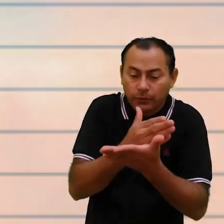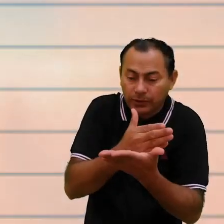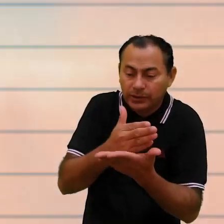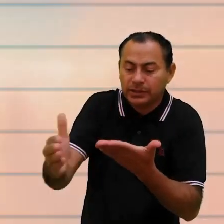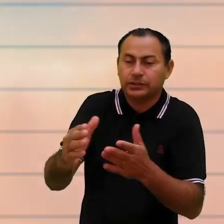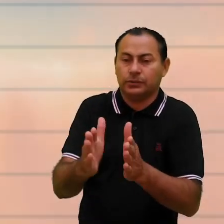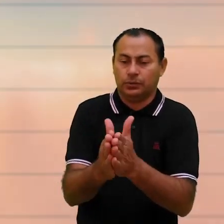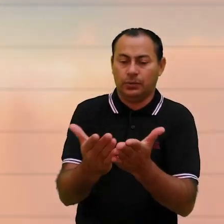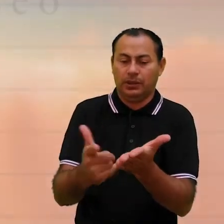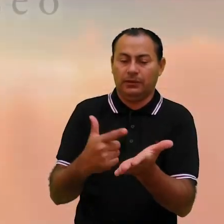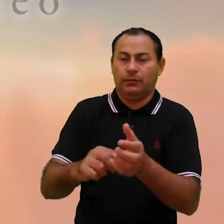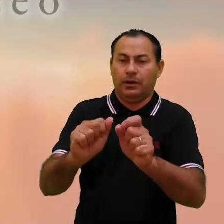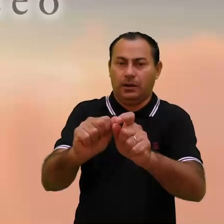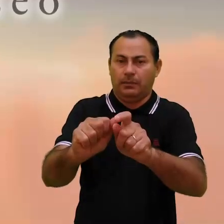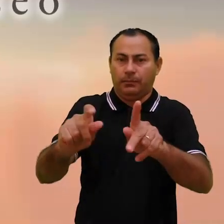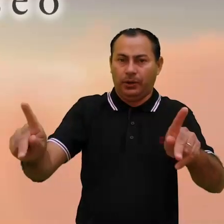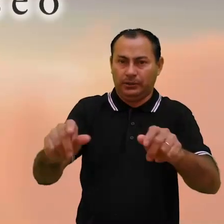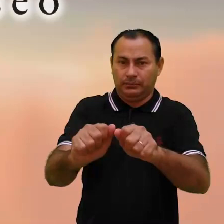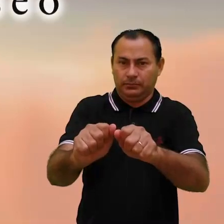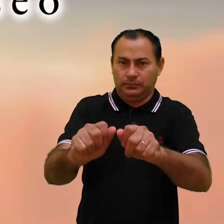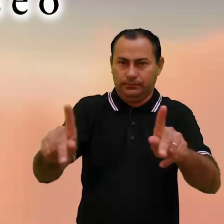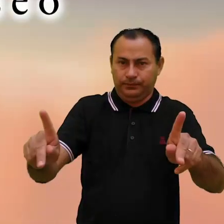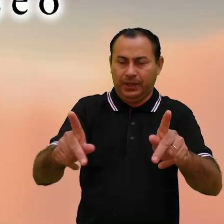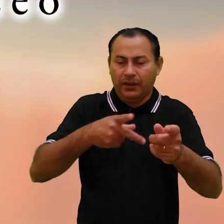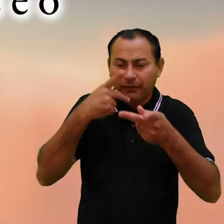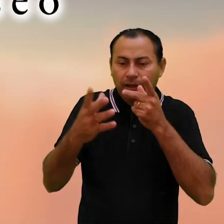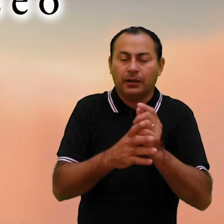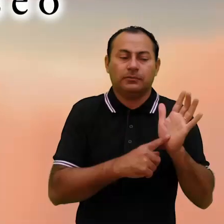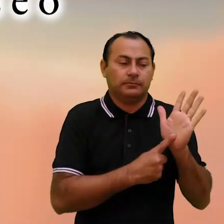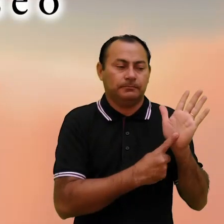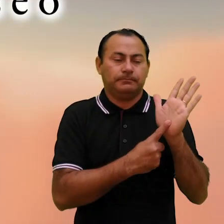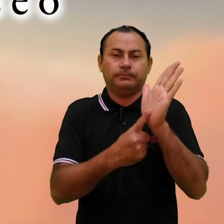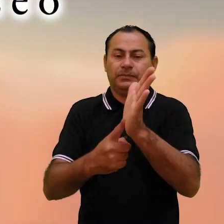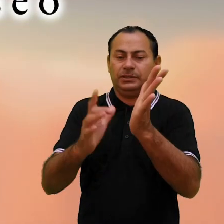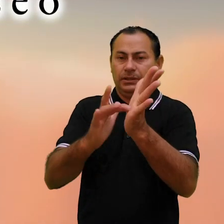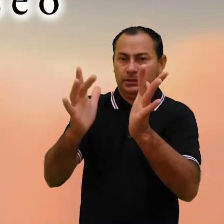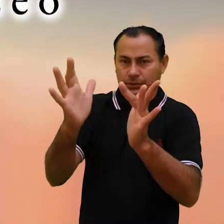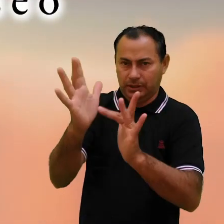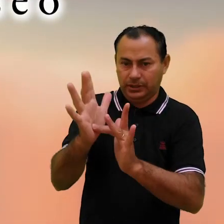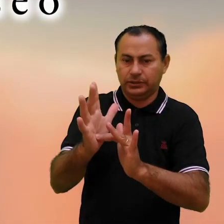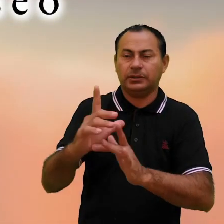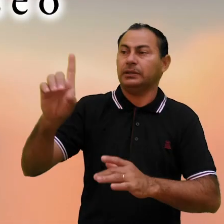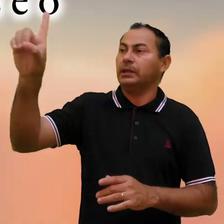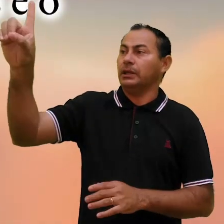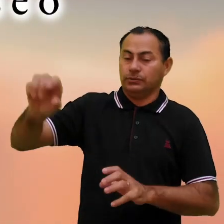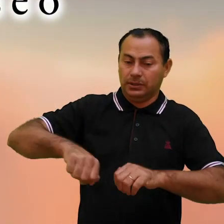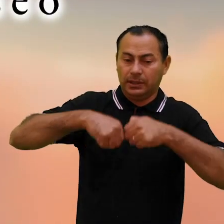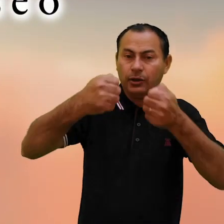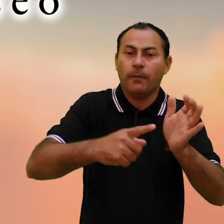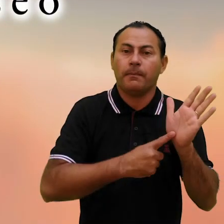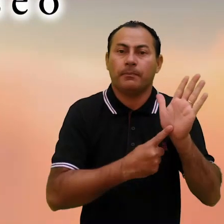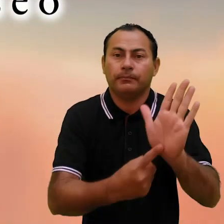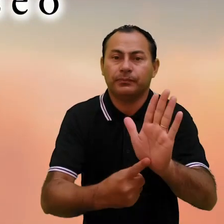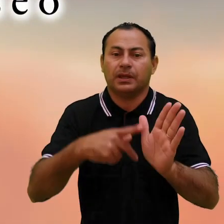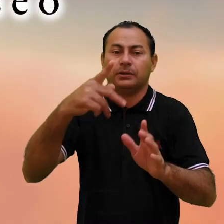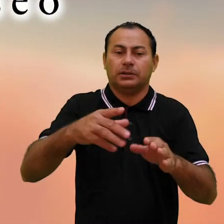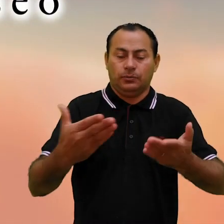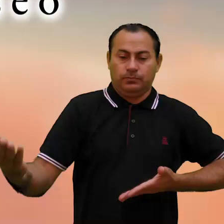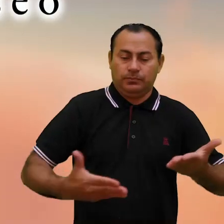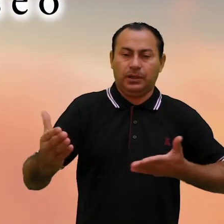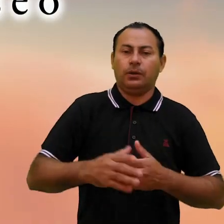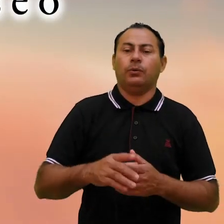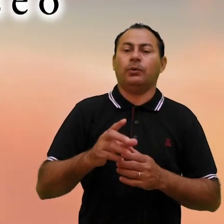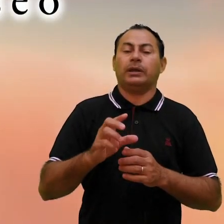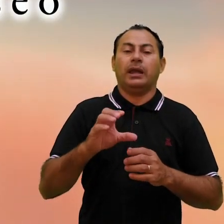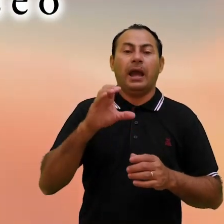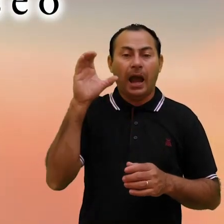do Apocalipse. Diz assim: revelação de Jesus Cristo, que Deus lhe deu para mostrar aos seus servos o que